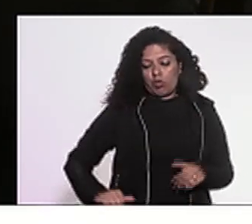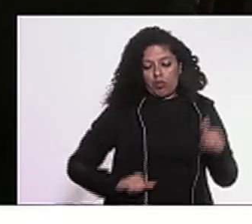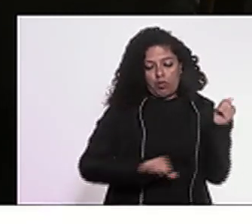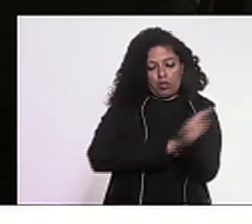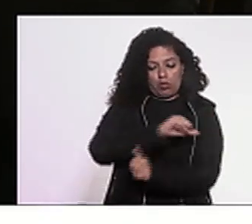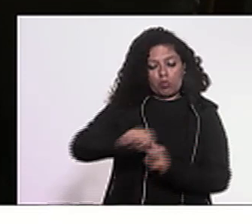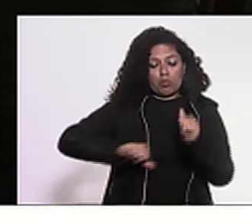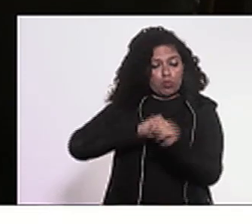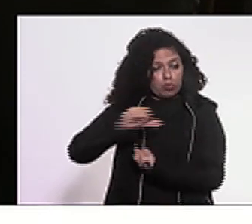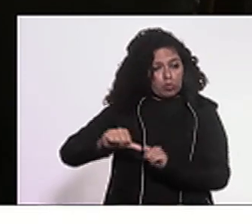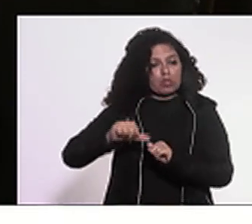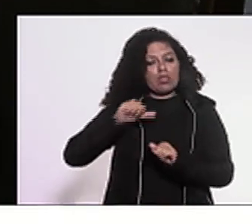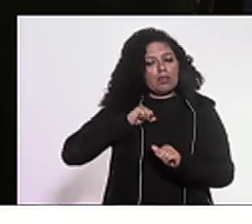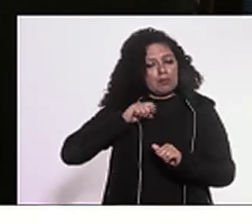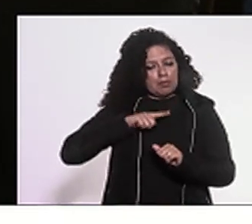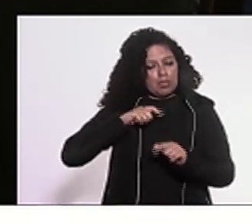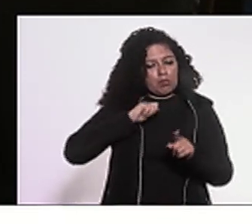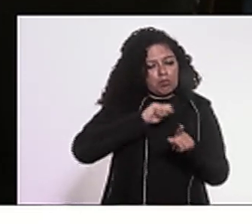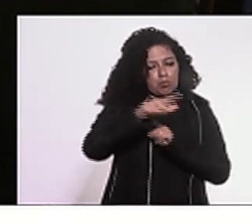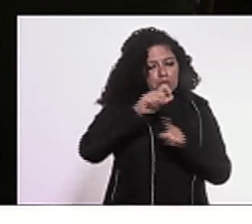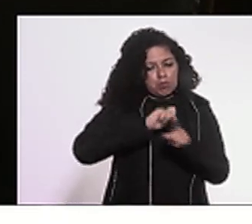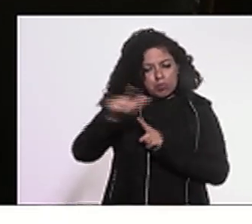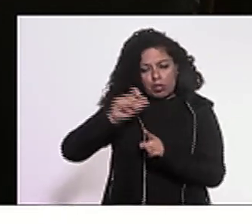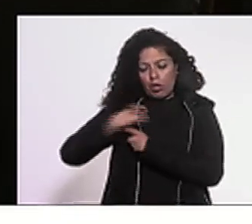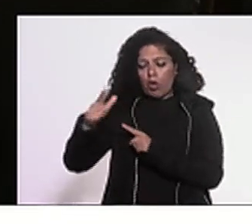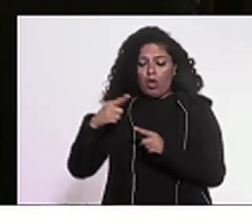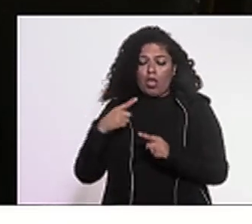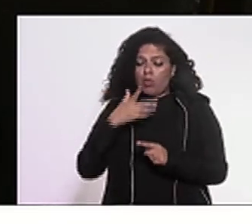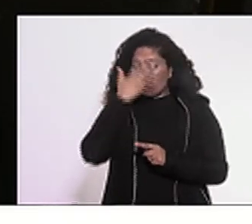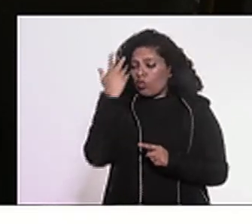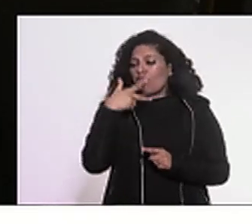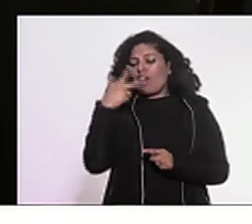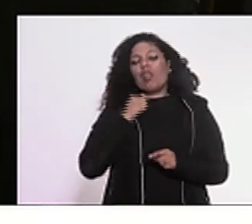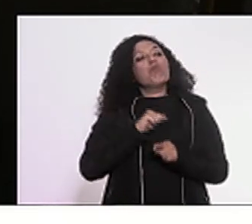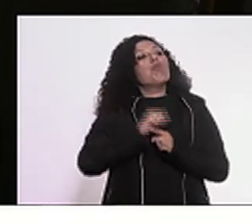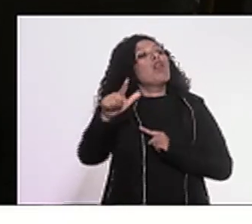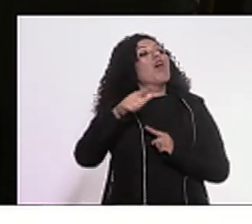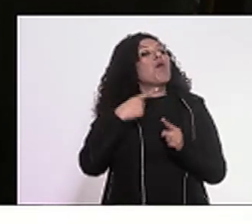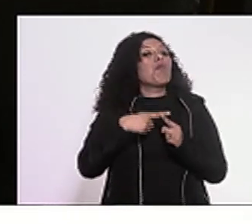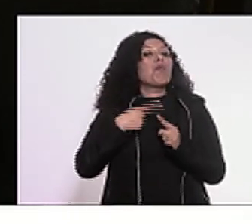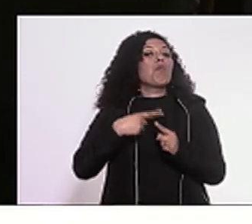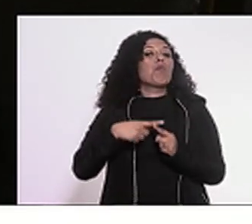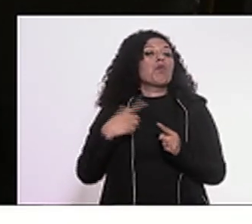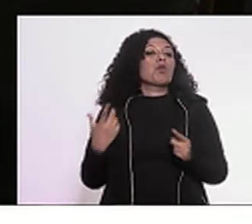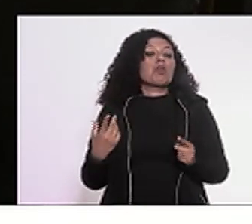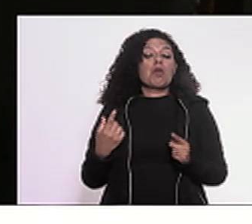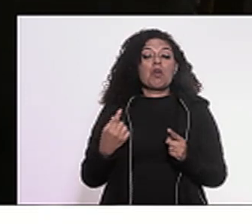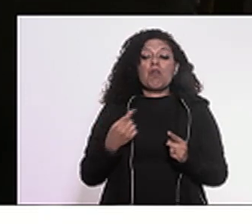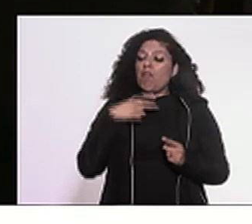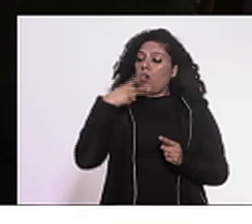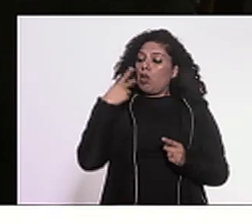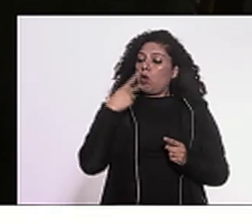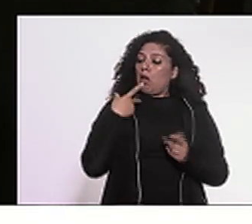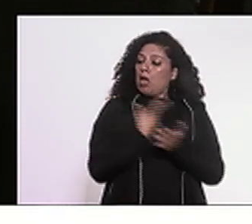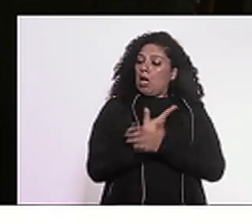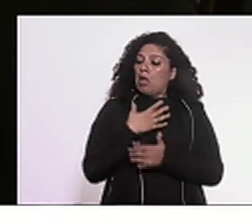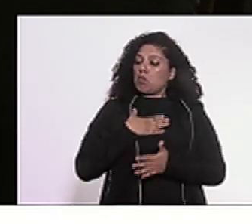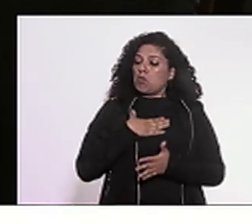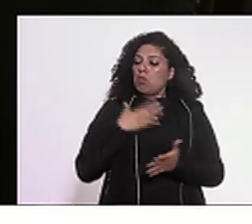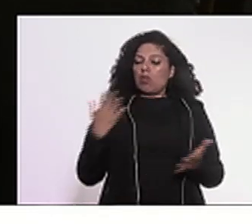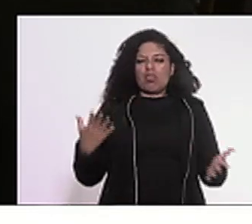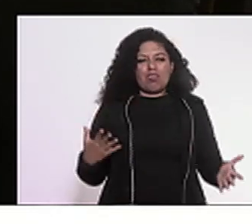eu demiti porque me respondeu mal. As pessoas vivem muito empoderadas de um poder